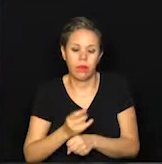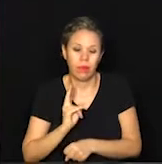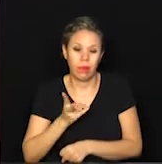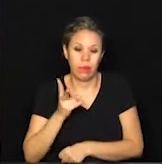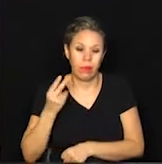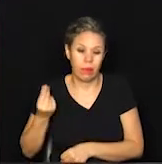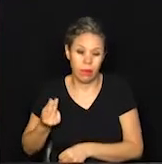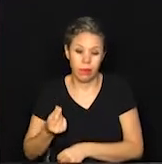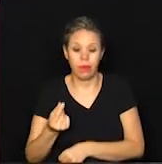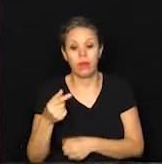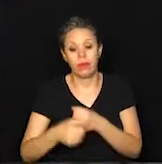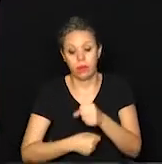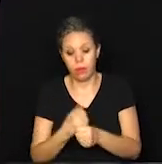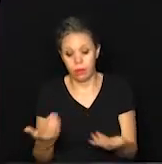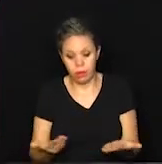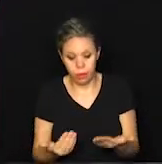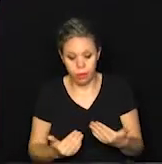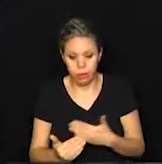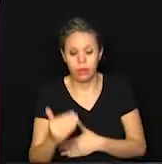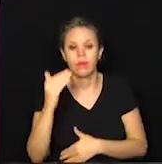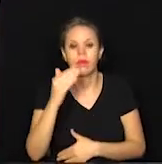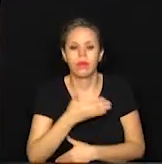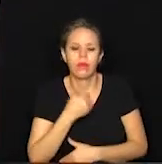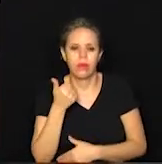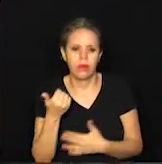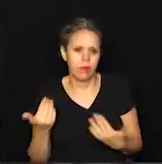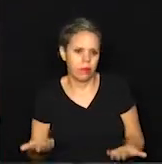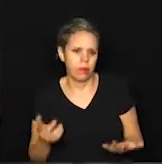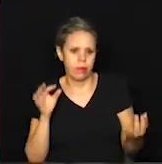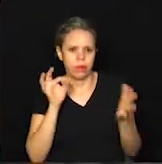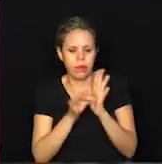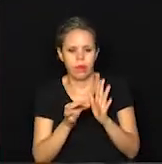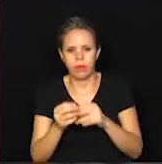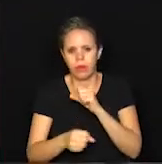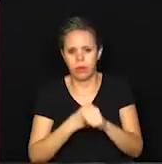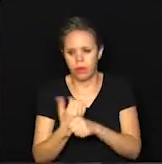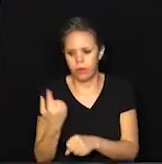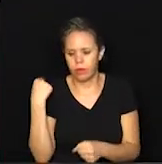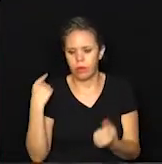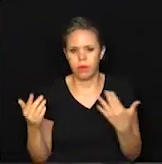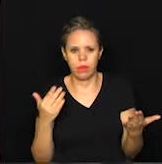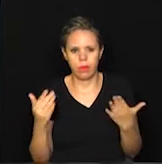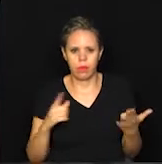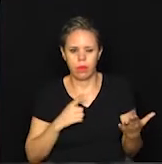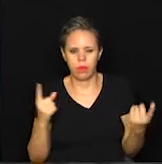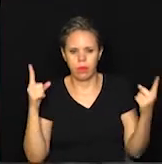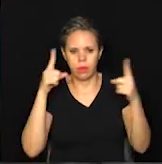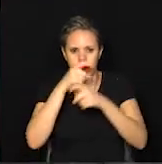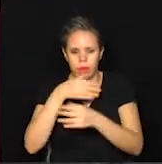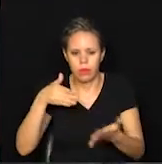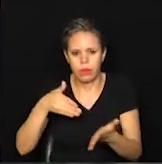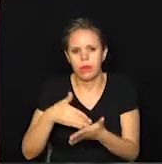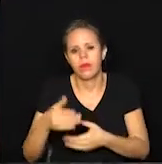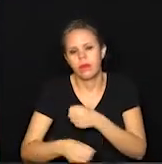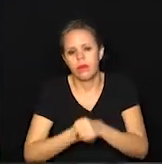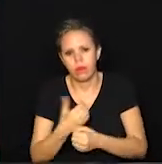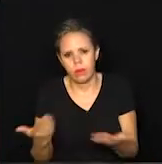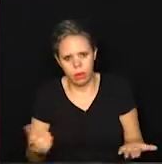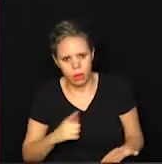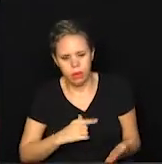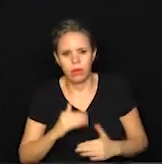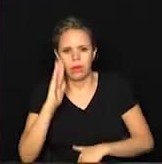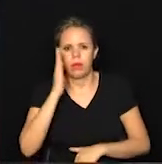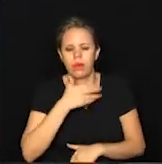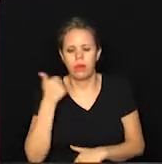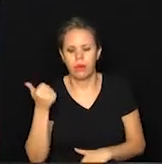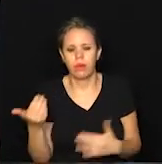E nós, esse ano, já tínhamos avançado bem, né, do ponto de vista do ano passado, que tivemos muita dificuldade. Esse ano houve um